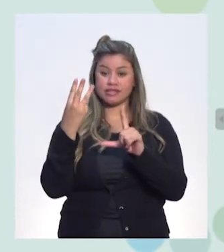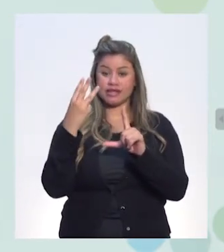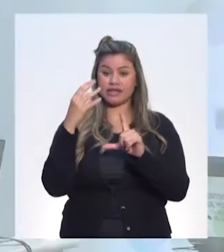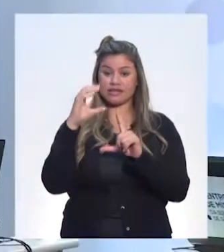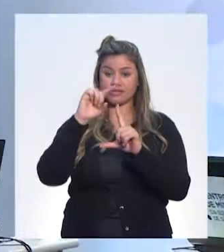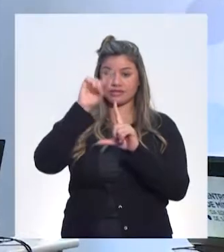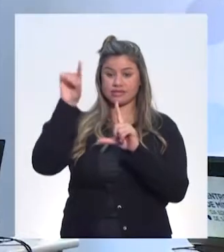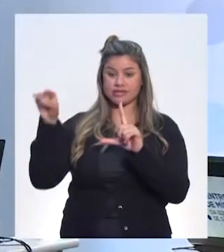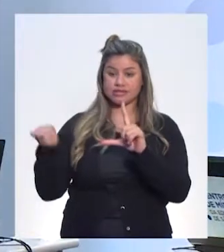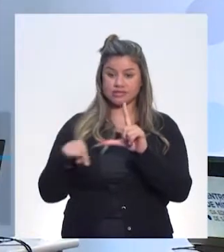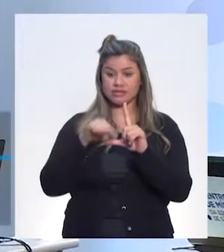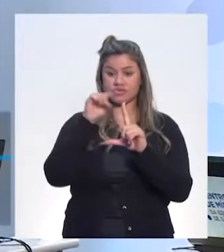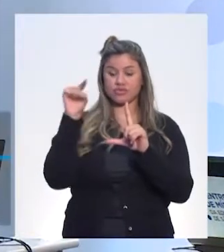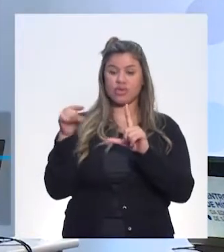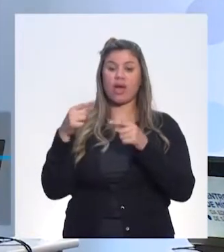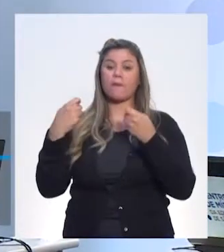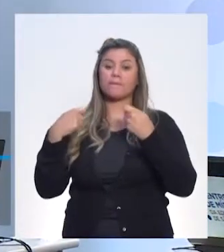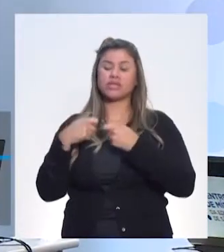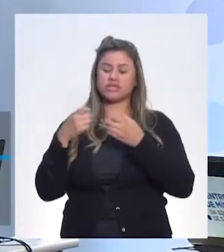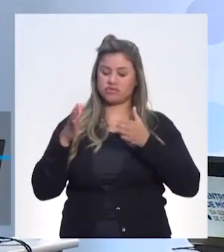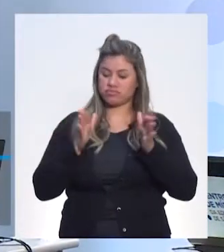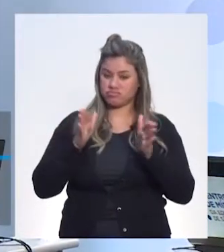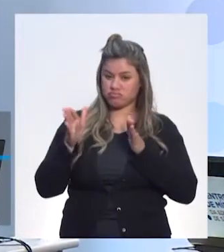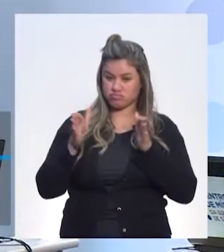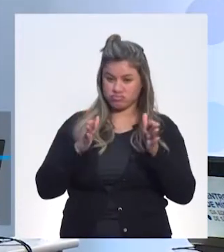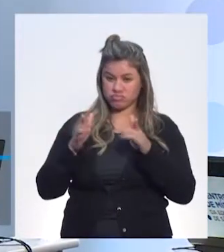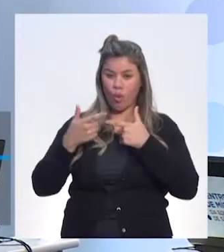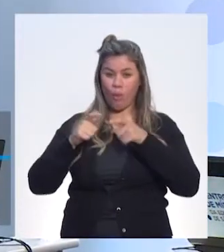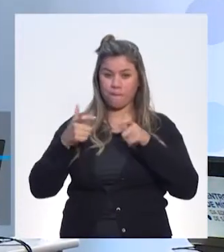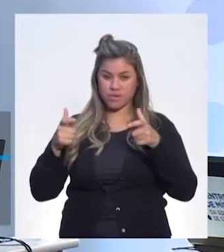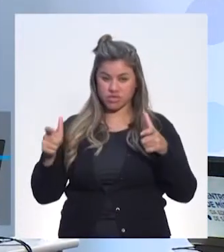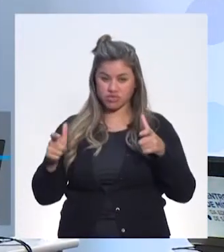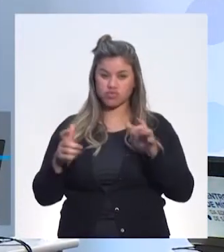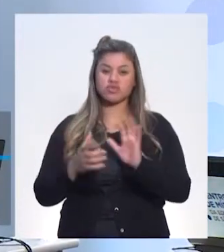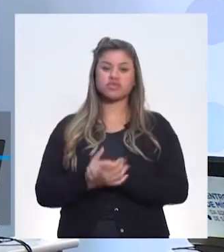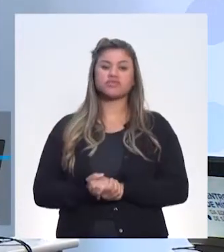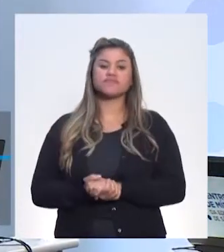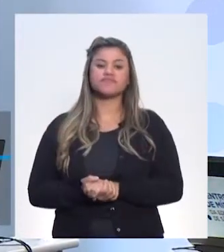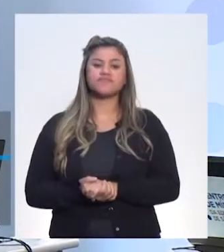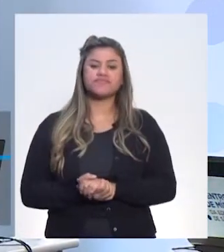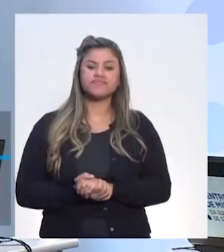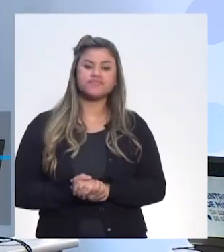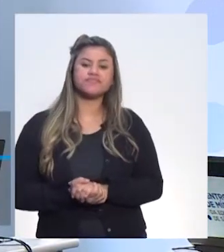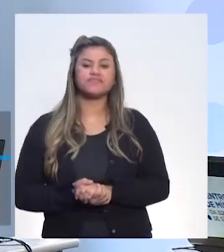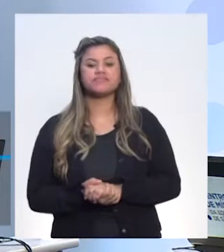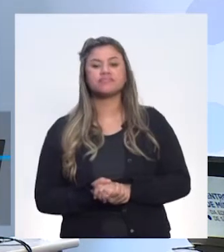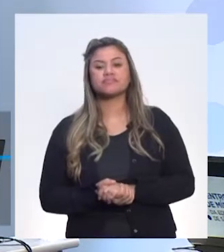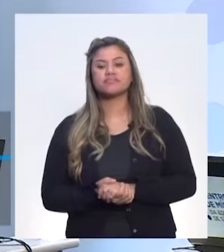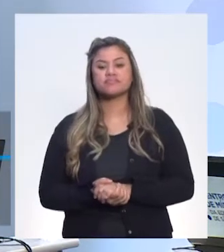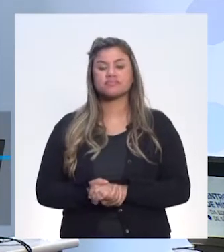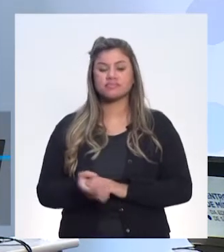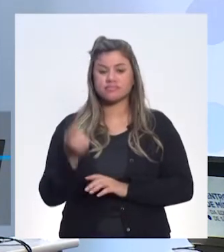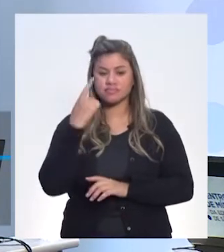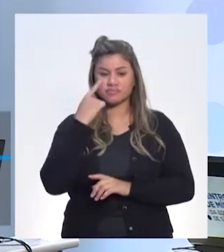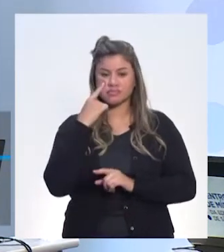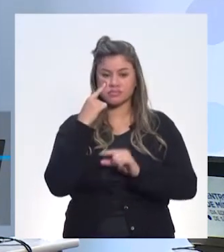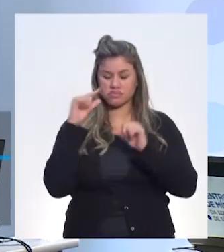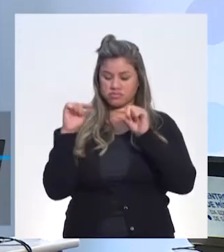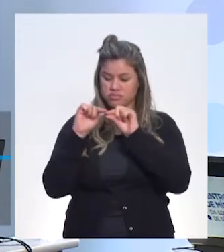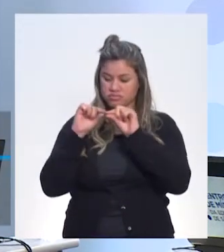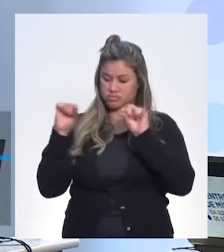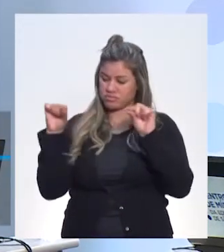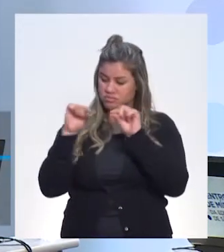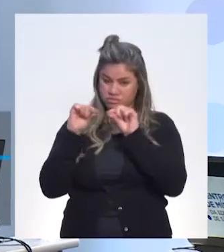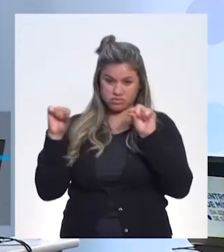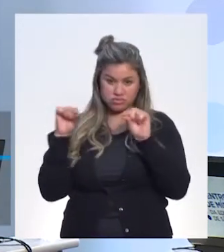agora? Falar o período e falar a amplitude. Pessoal, observa que aqui está anotado o período,